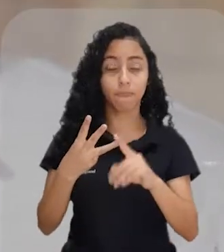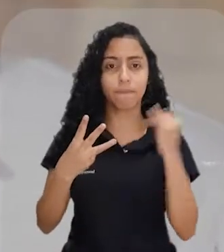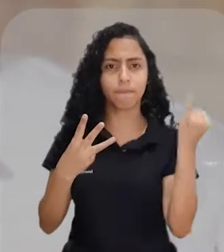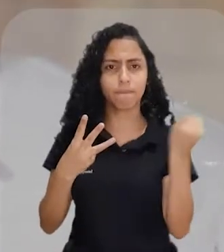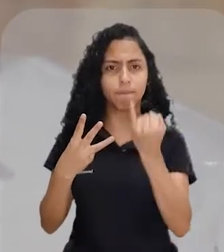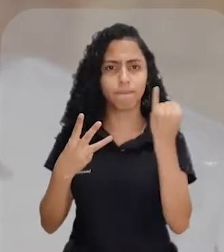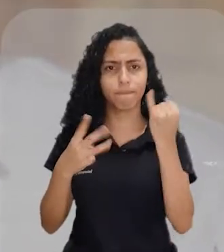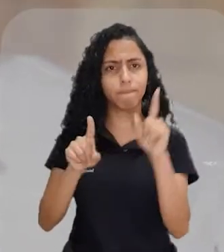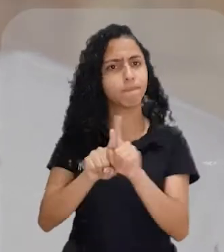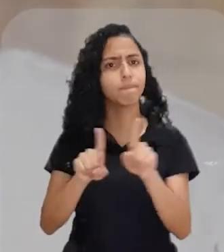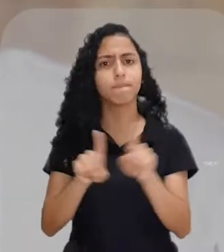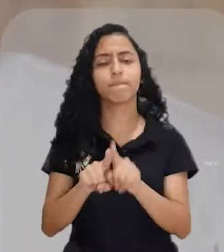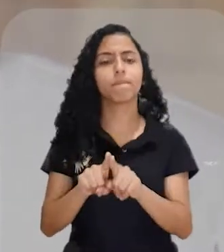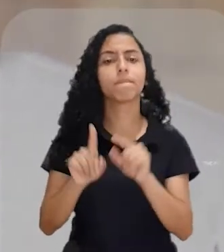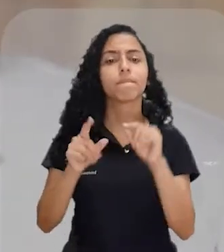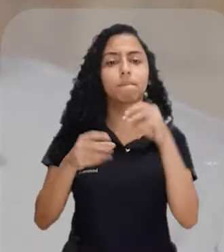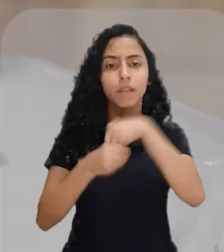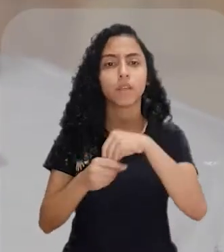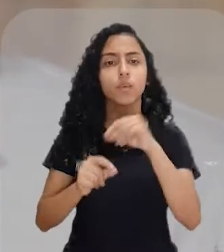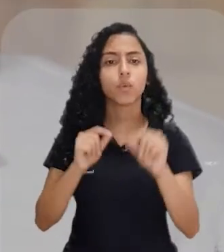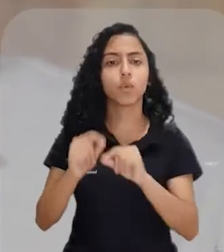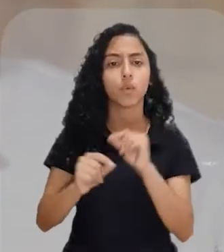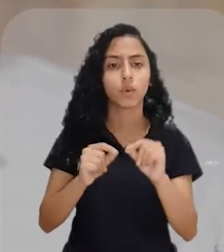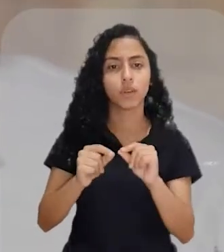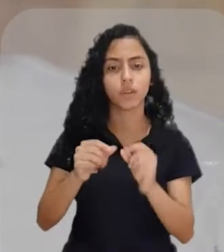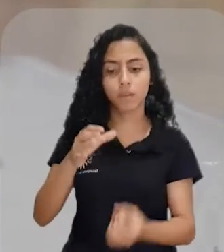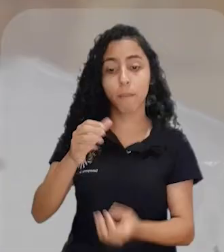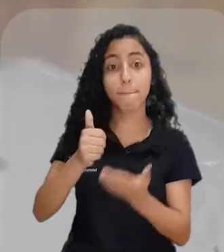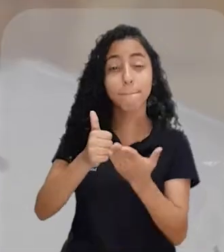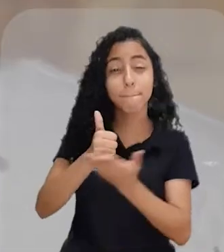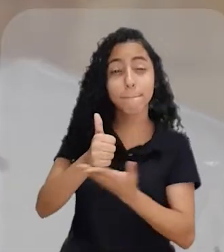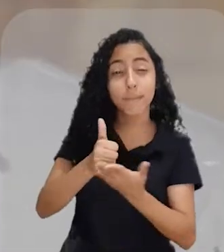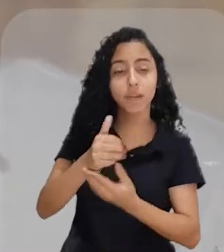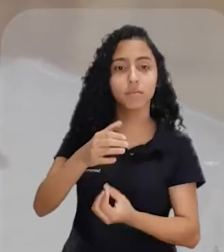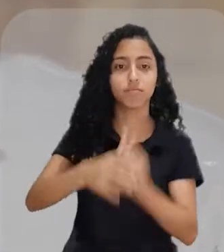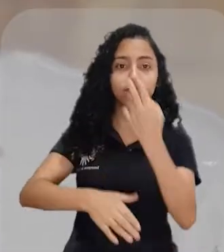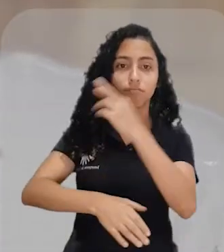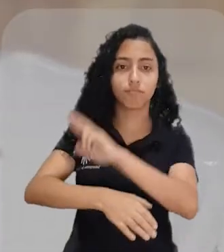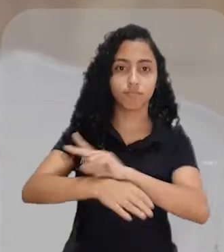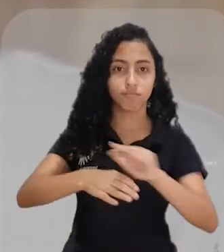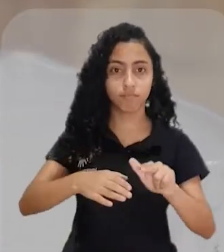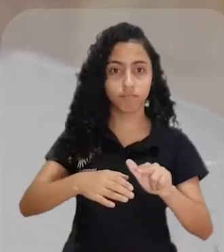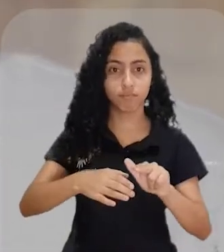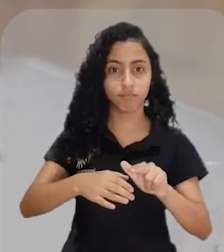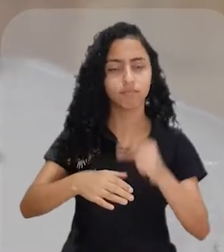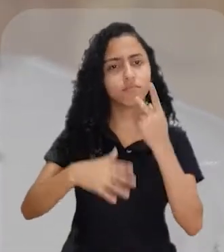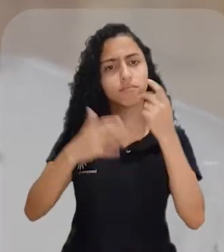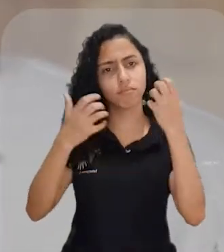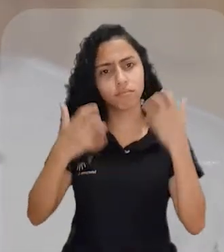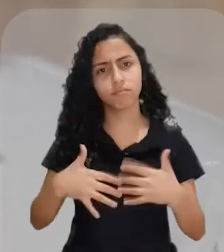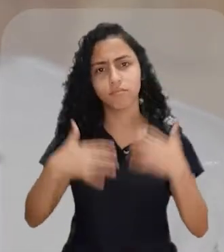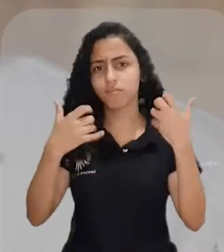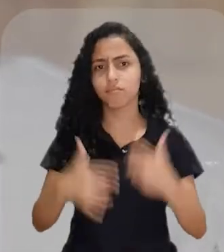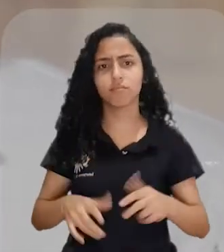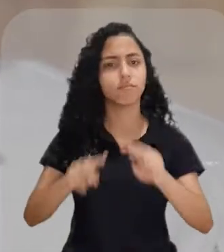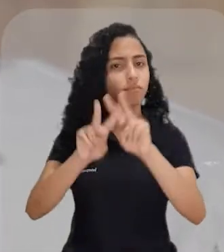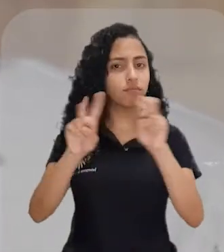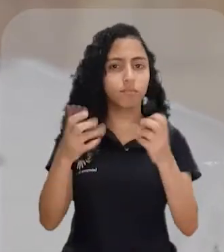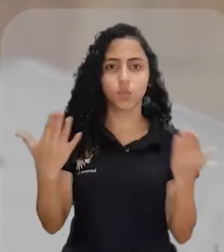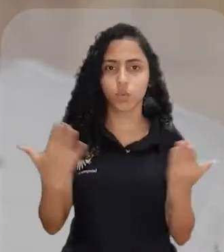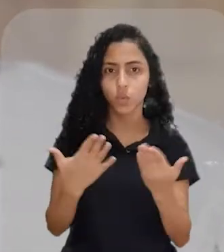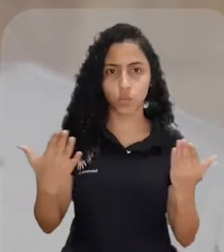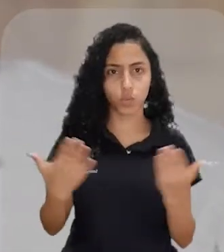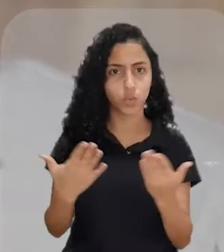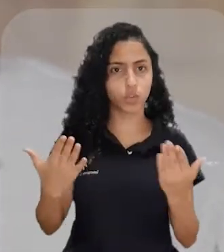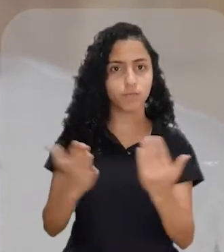dos ecossistemas. Outro termo-chave que a gente também vê nessa definição é incluindo o nível mínimo de